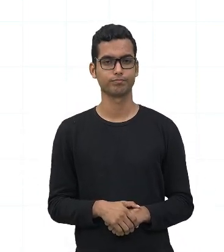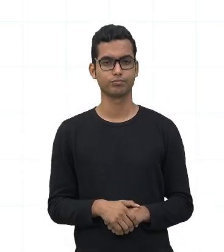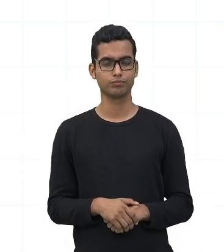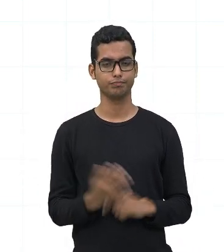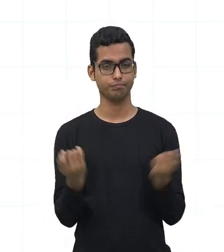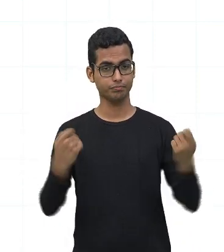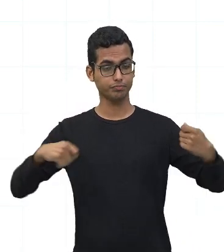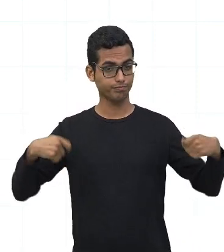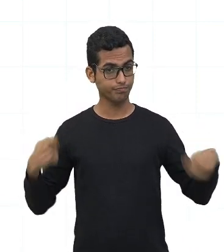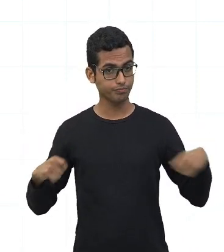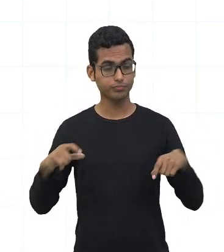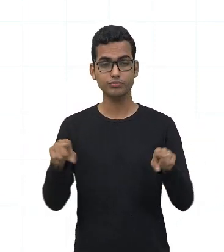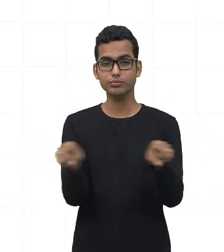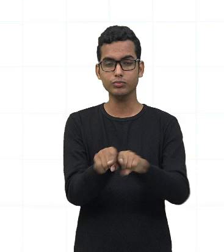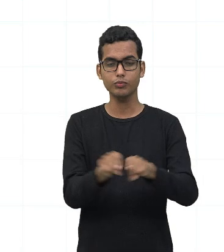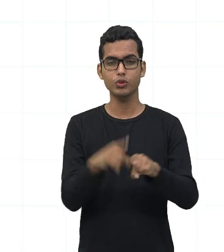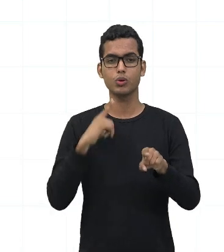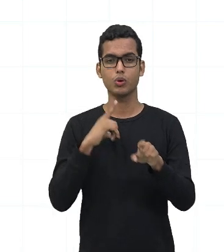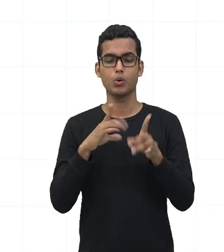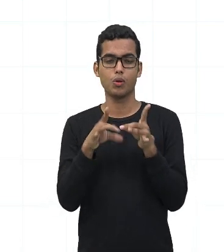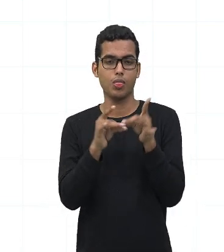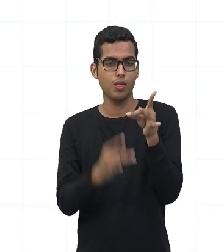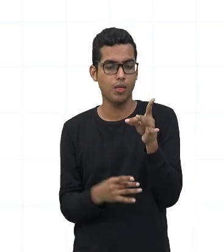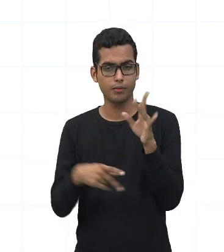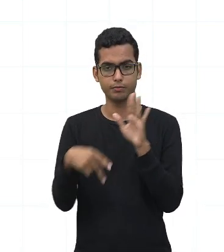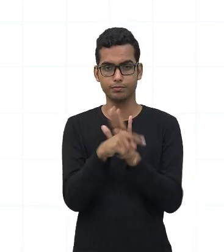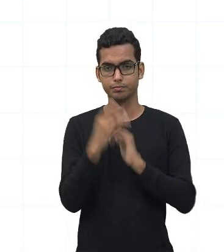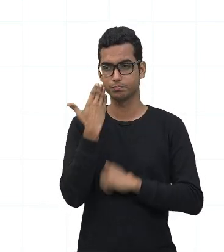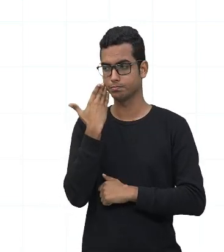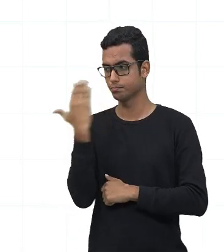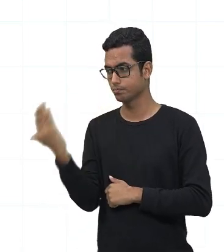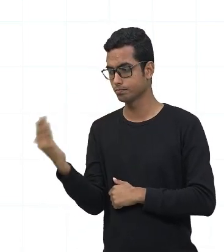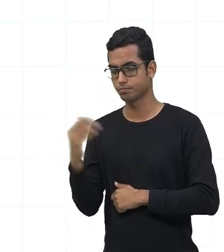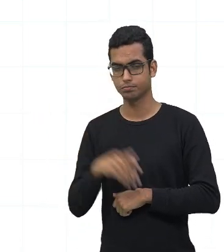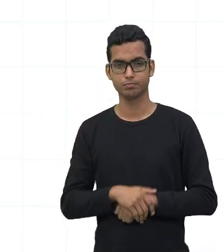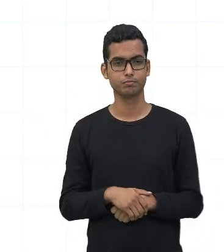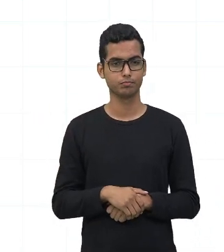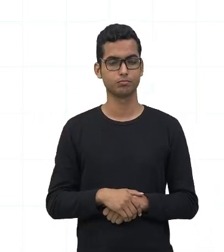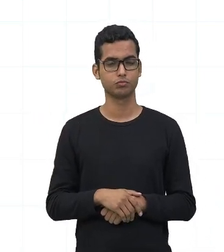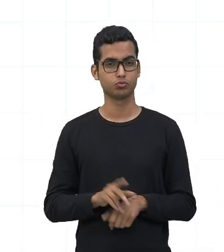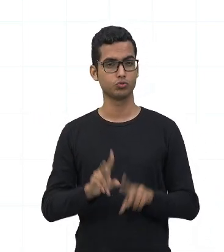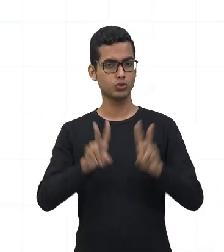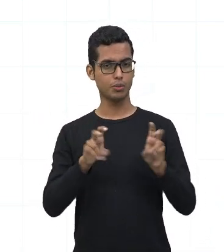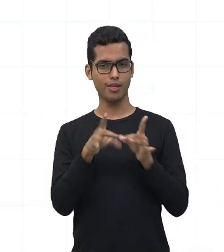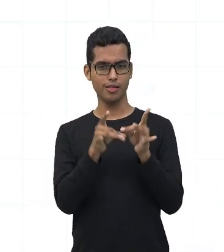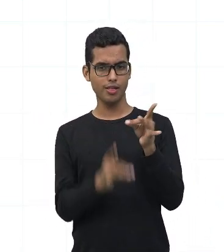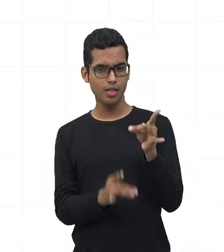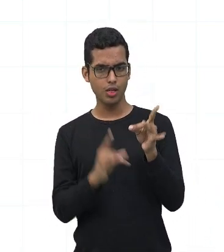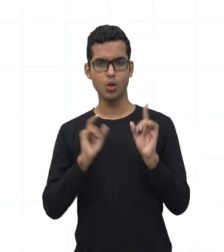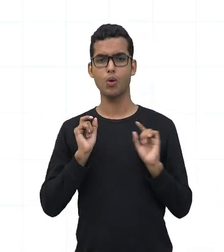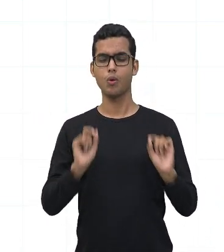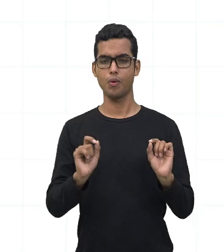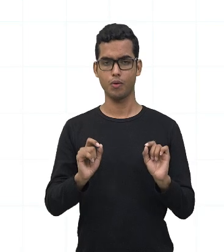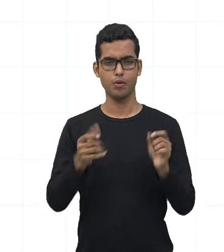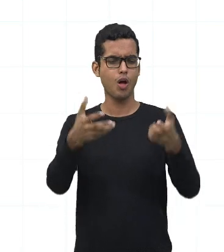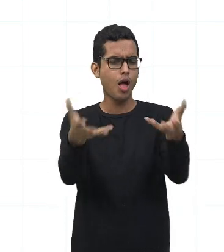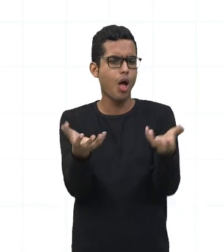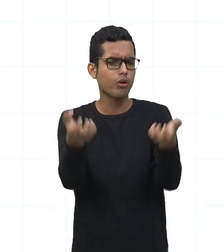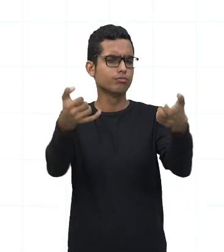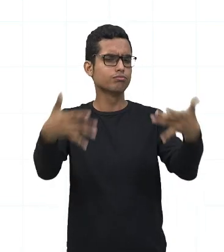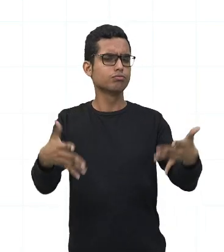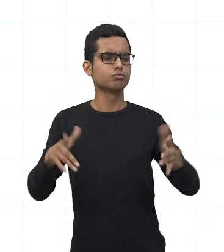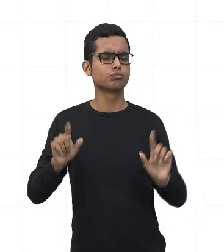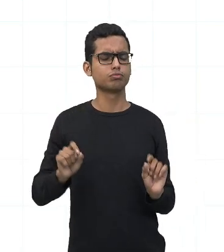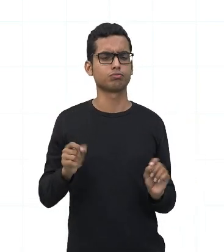eu preciso delimitar o meu tempo. O que eu quero falar sobre violência?